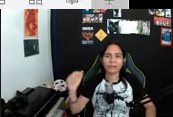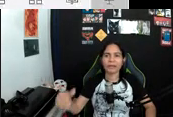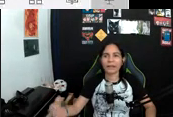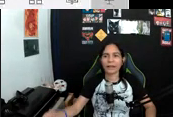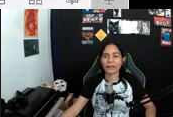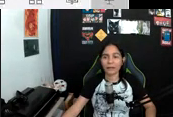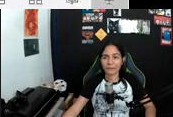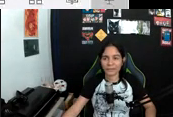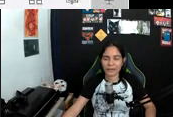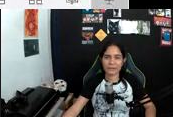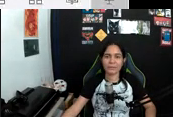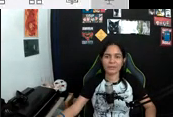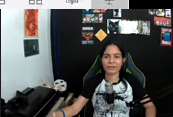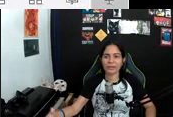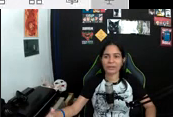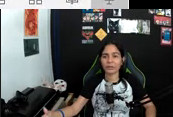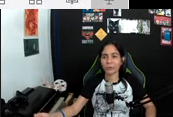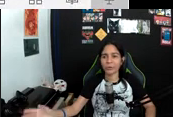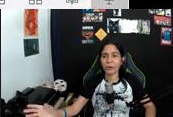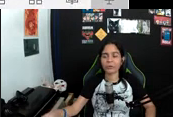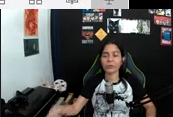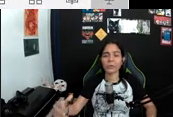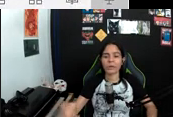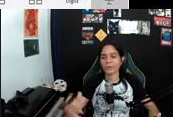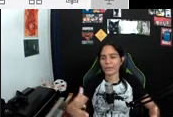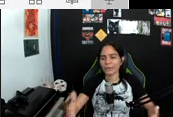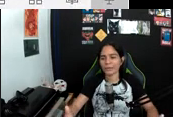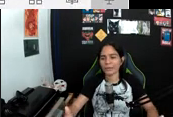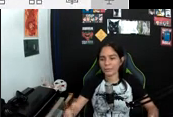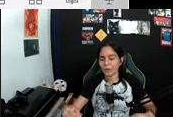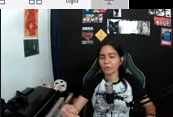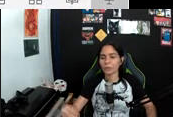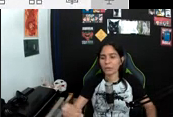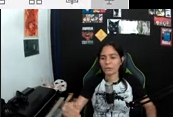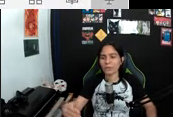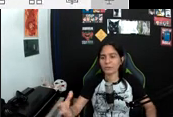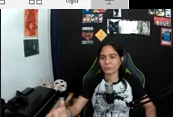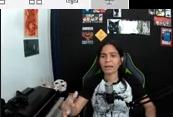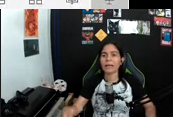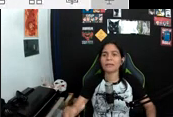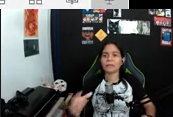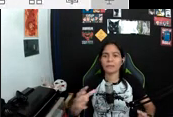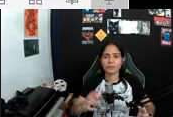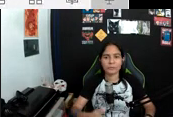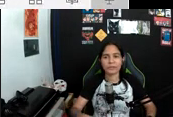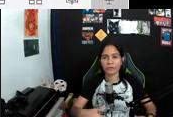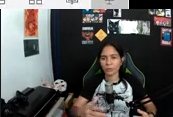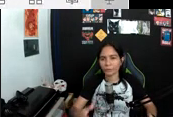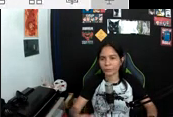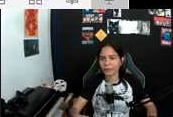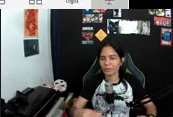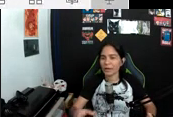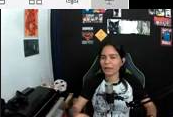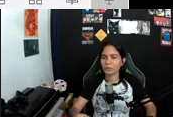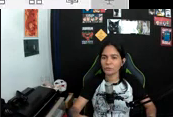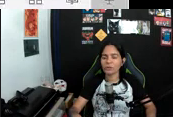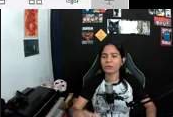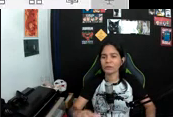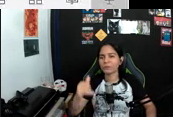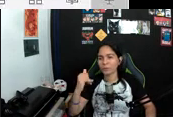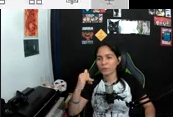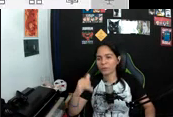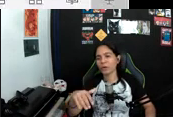responsáveis devem ser avisados imediatamente após o óbito. Lógico, não é isso num ambiente hospitalar, então, se ele chegou, foi